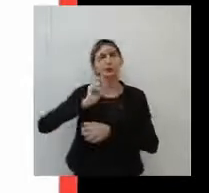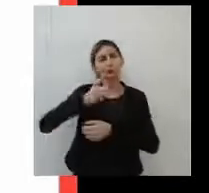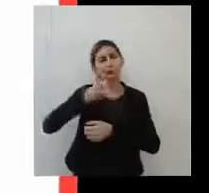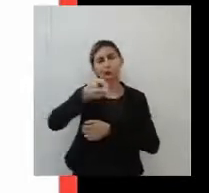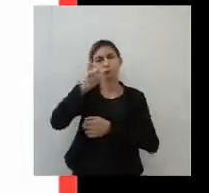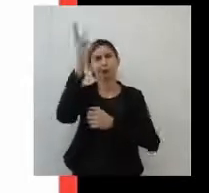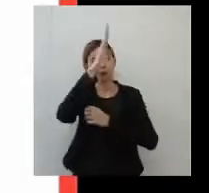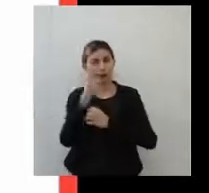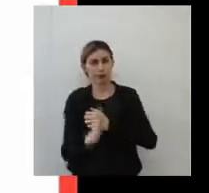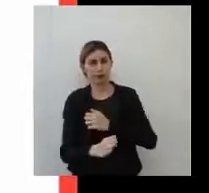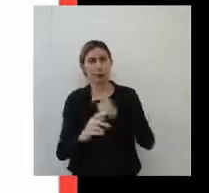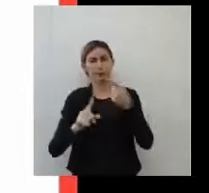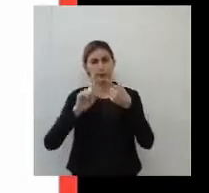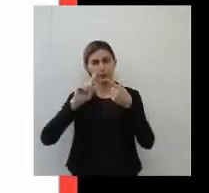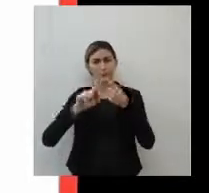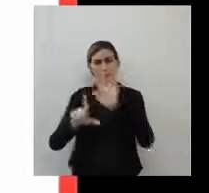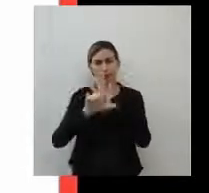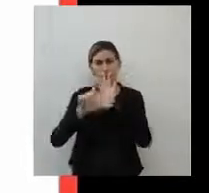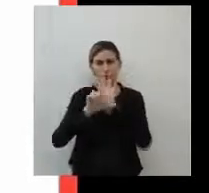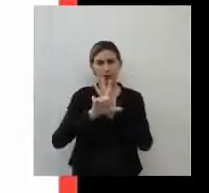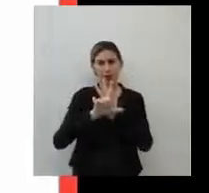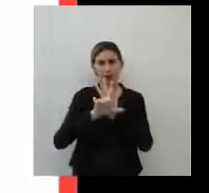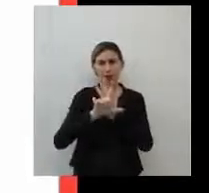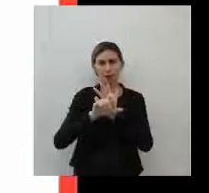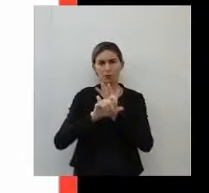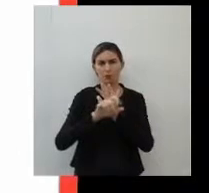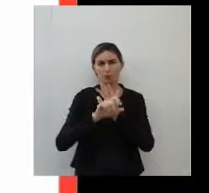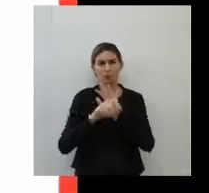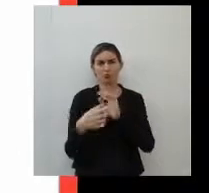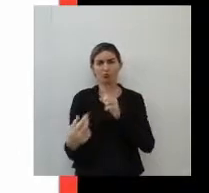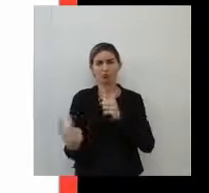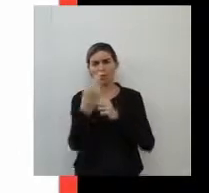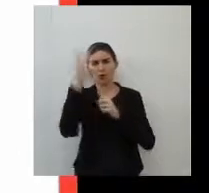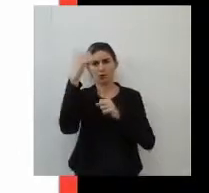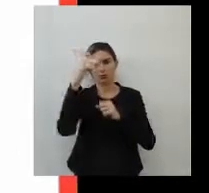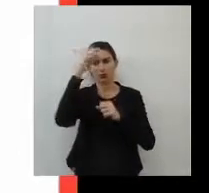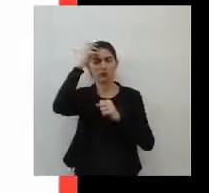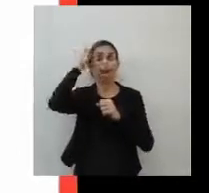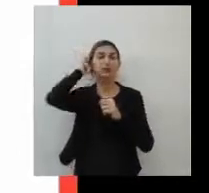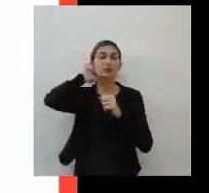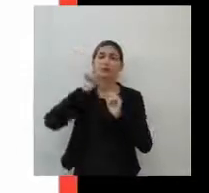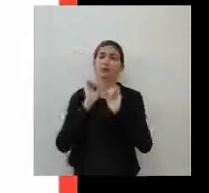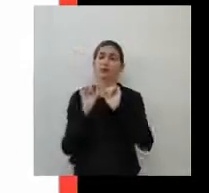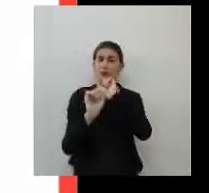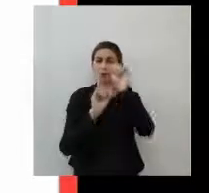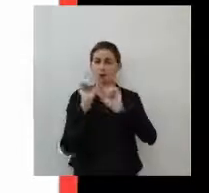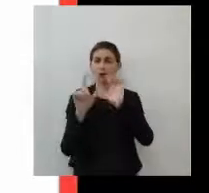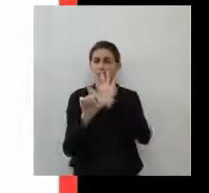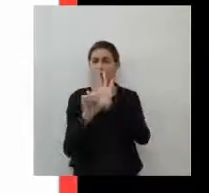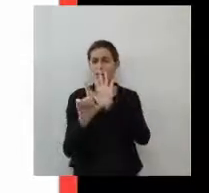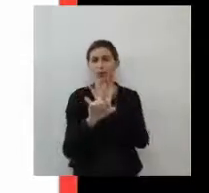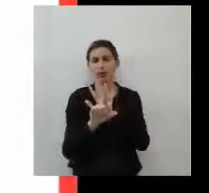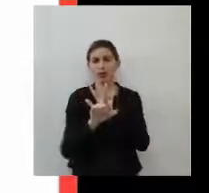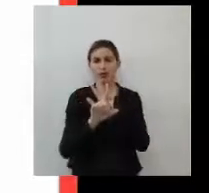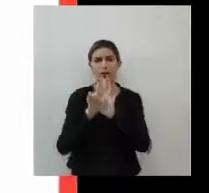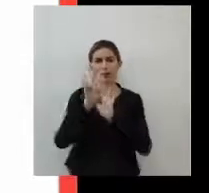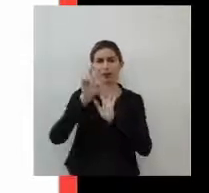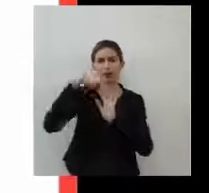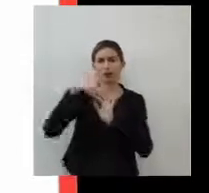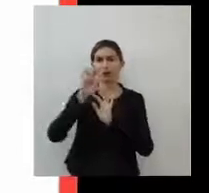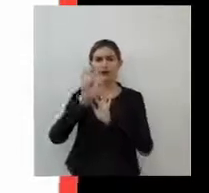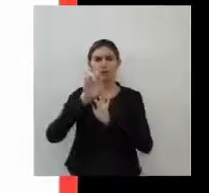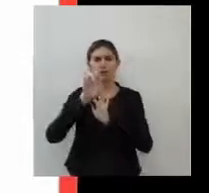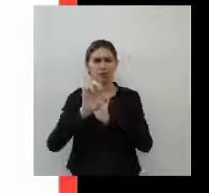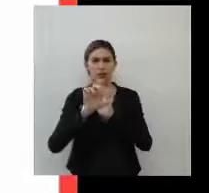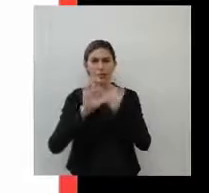Brasil. E a primeira dessas leis inócuas, tá? Inócuas, ela foi a Lei do Ventre Livre,